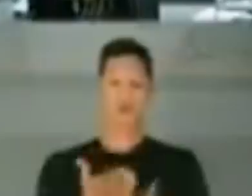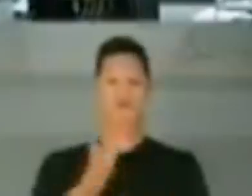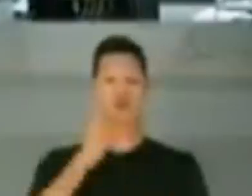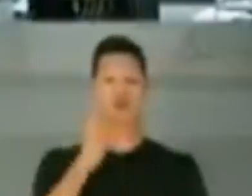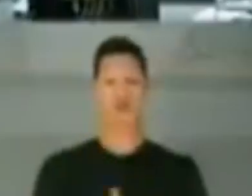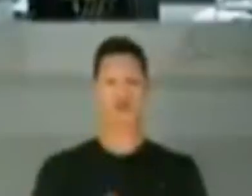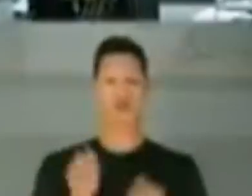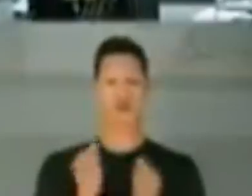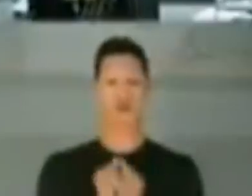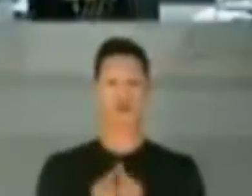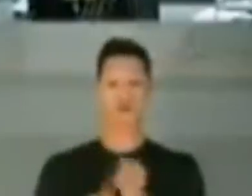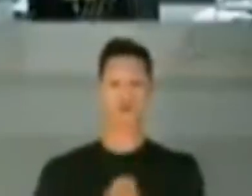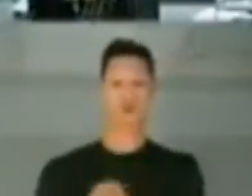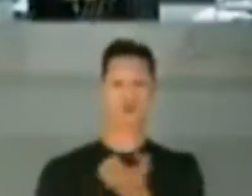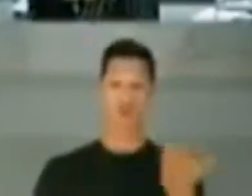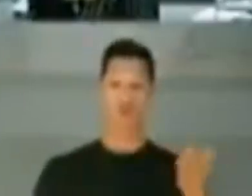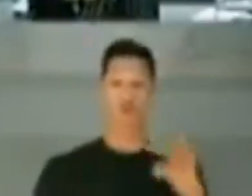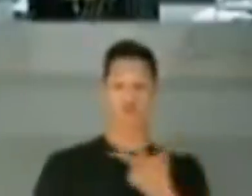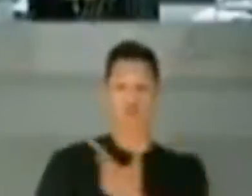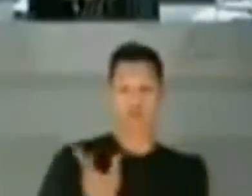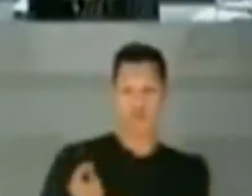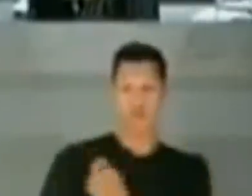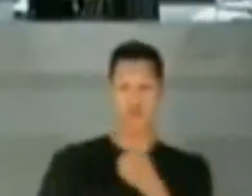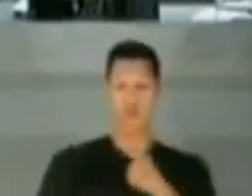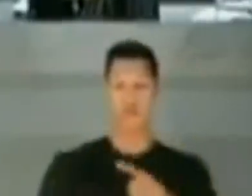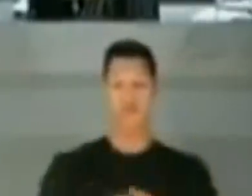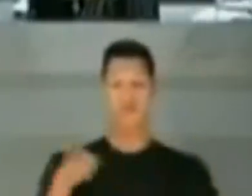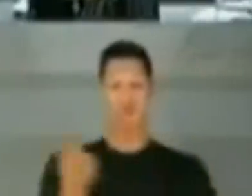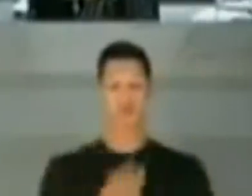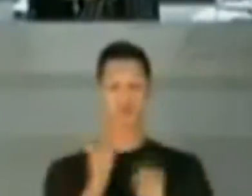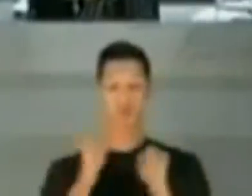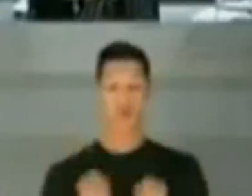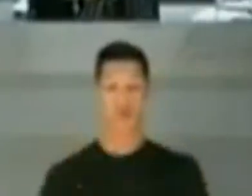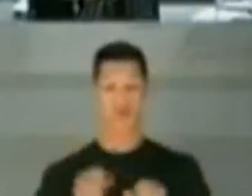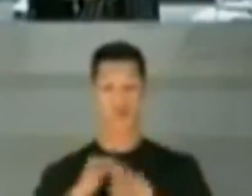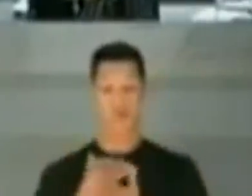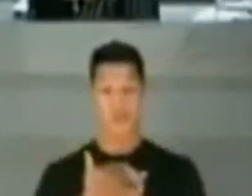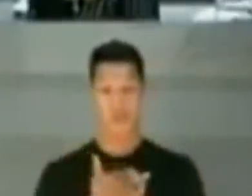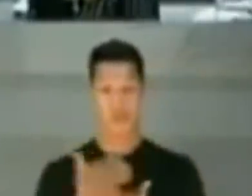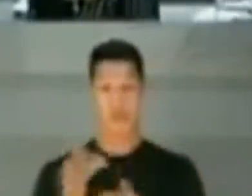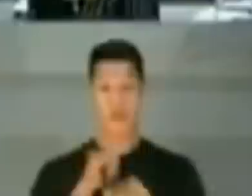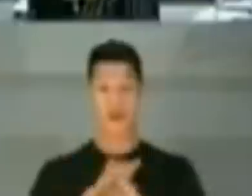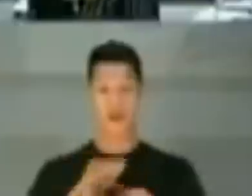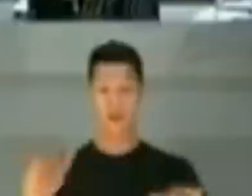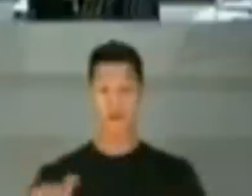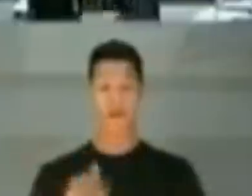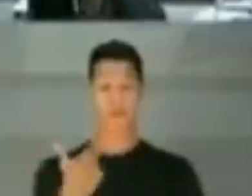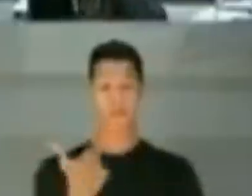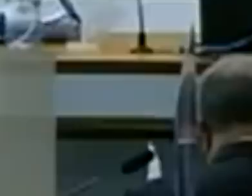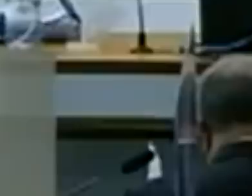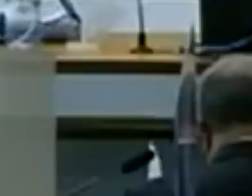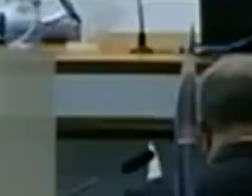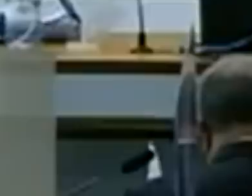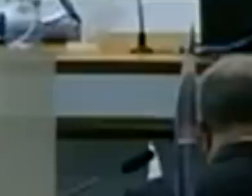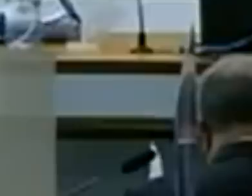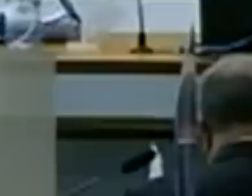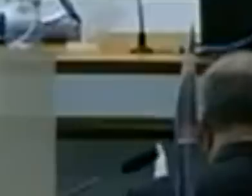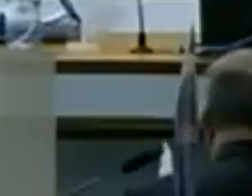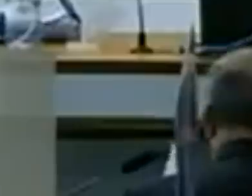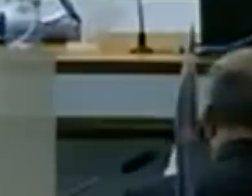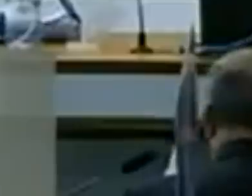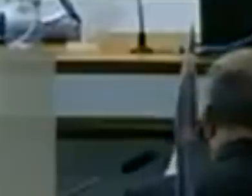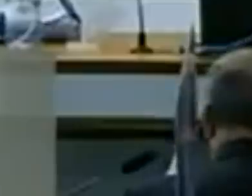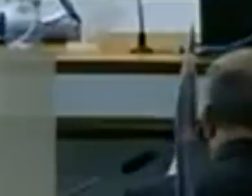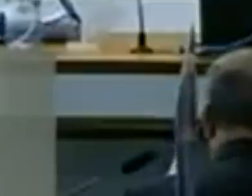já com um quantitativo X de vacinas para poder iniciar uma campanha. E as vacinas não chegaram. Então, quando nós